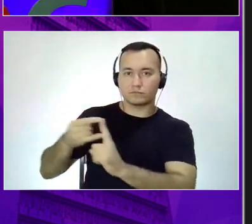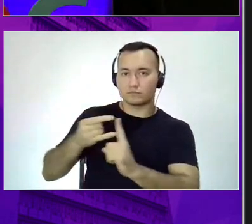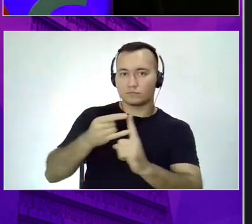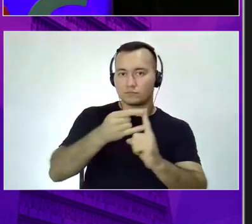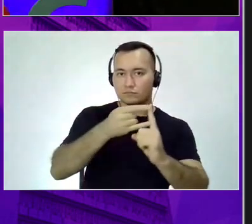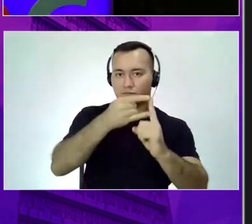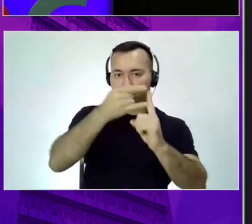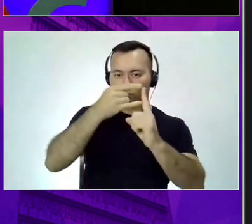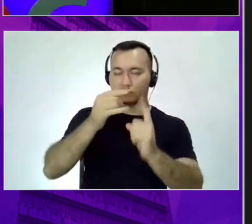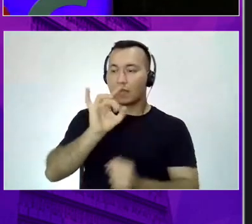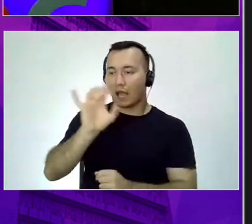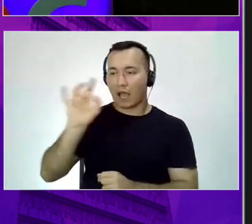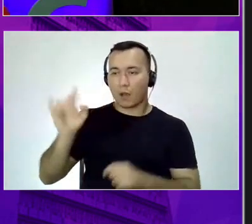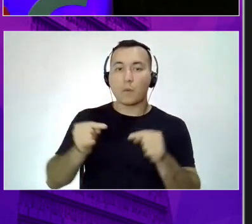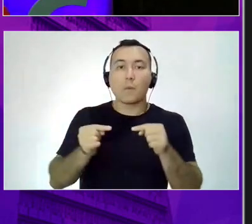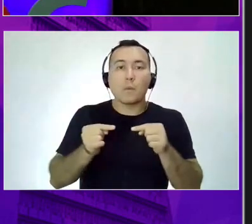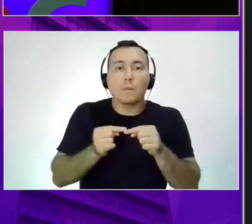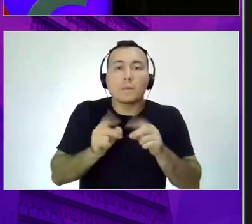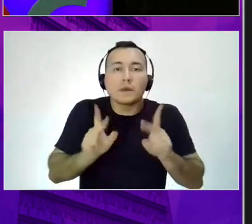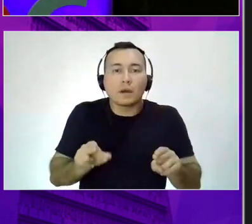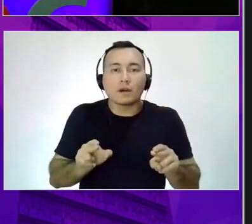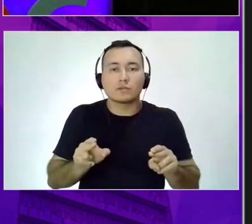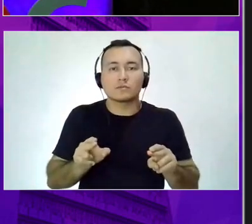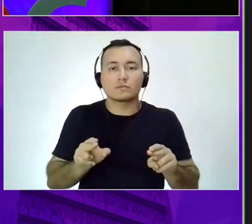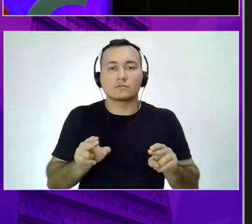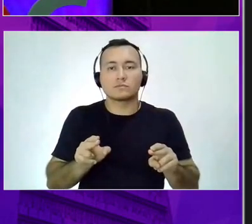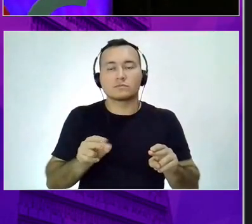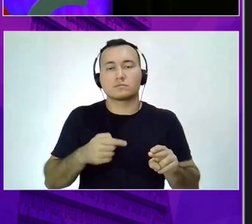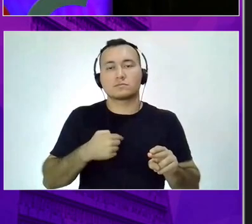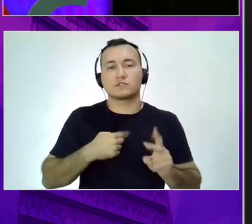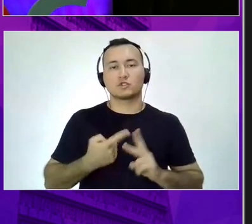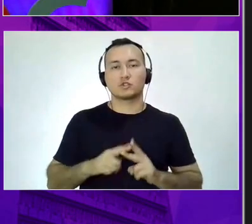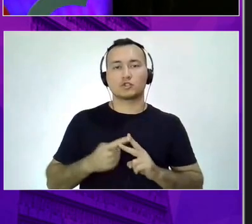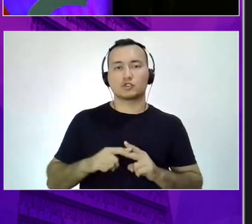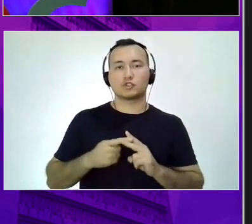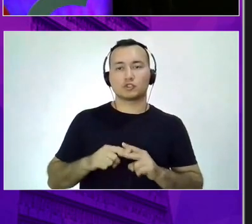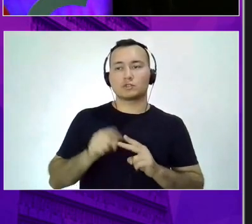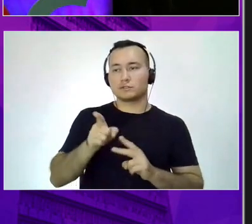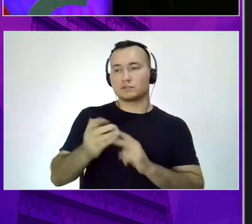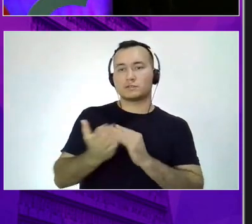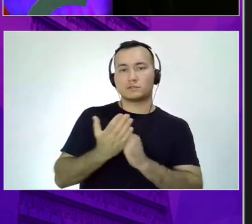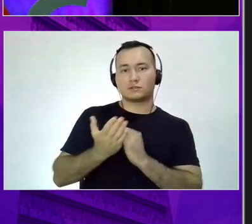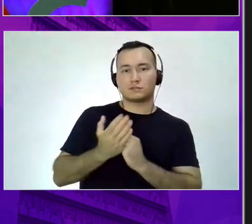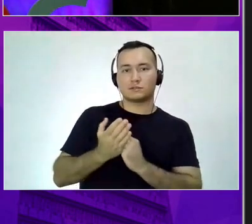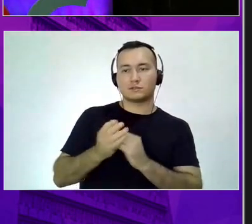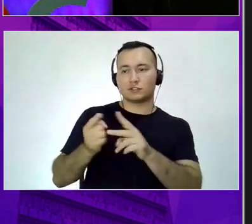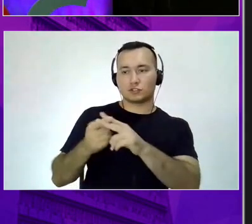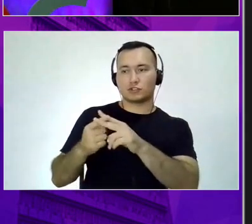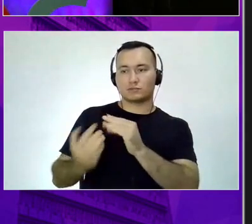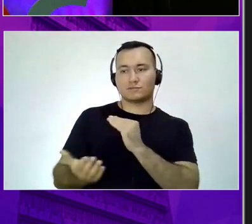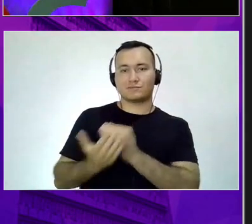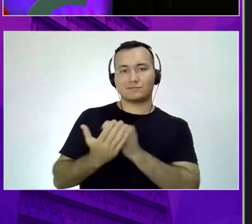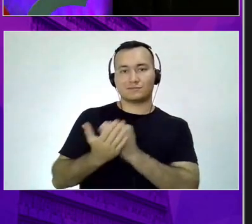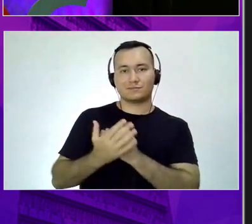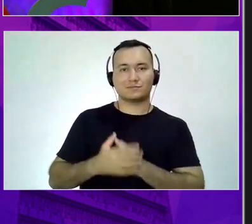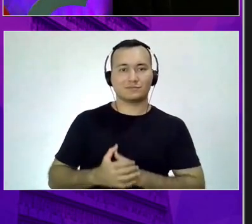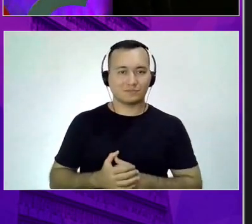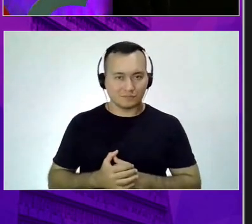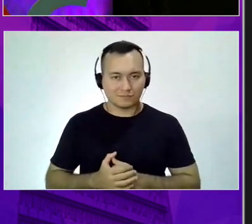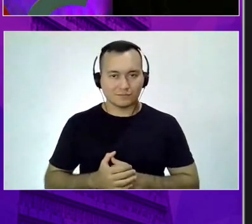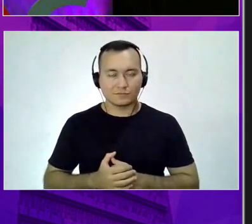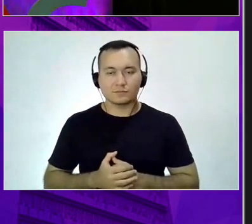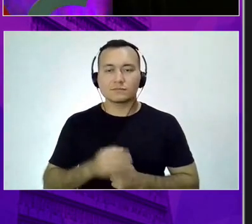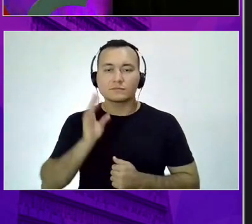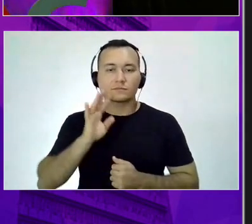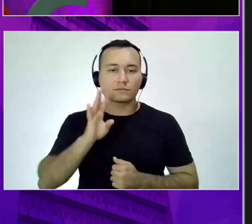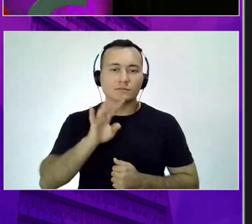tenha. Tá? E é legal dessa arquitetura aqui de referência, né, porque ela tem o passo a passo, da onde você pode,